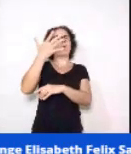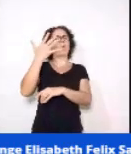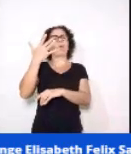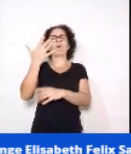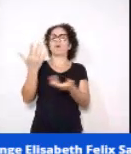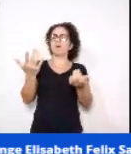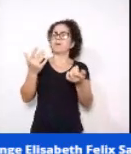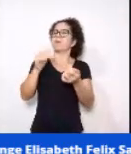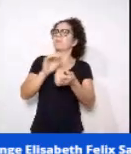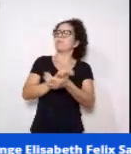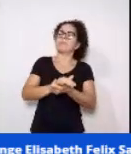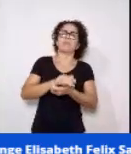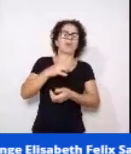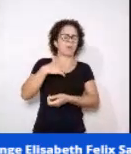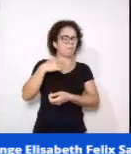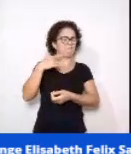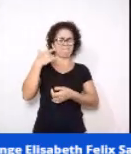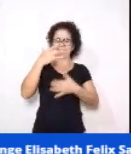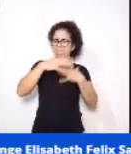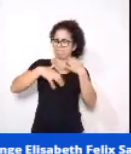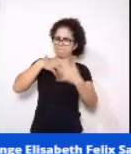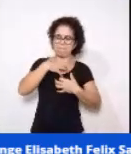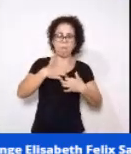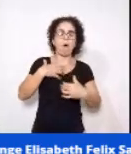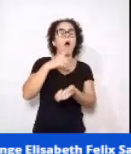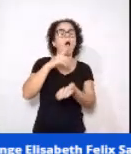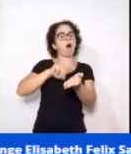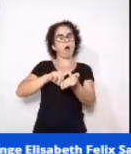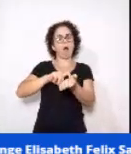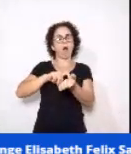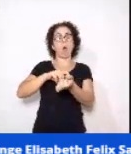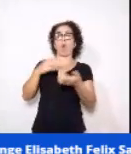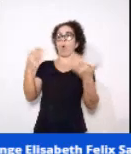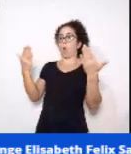é justo. Eu fiquei indignado. Hoje eu entendo.